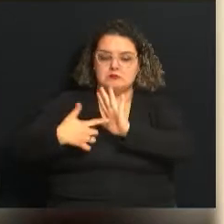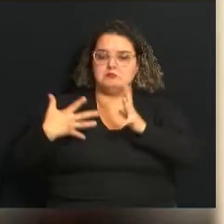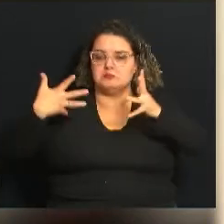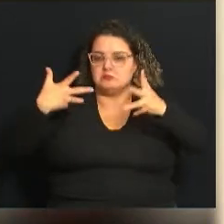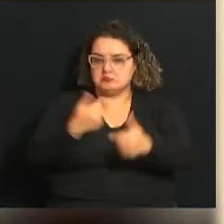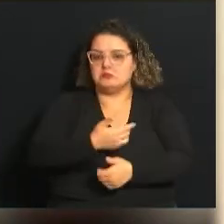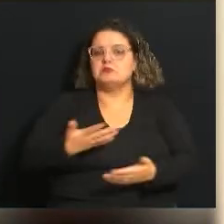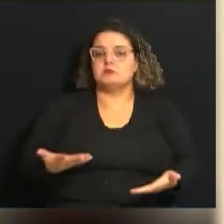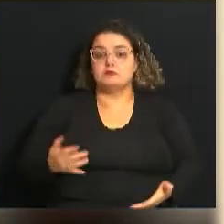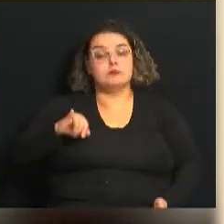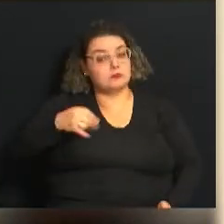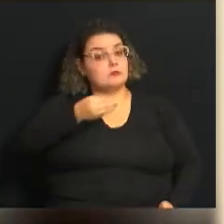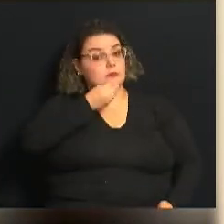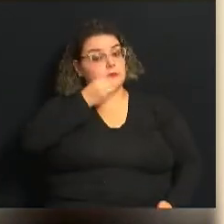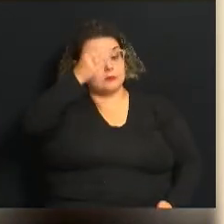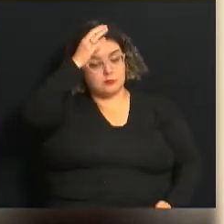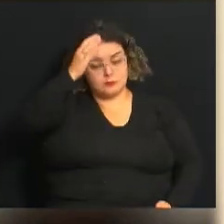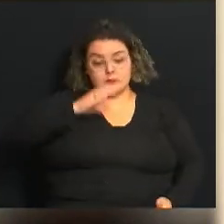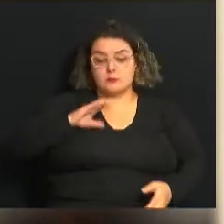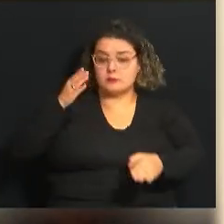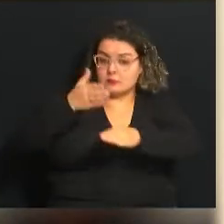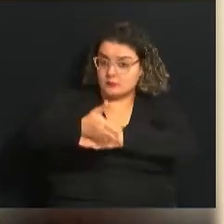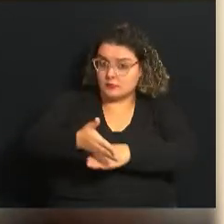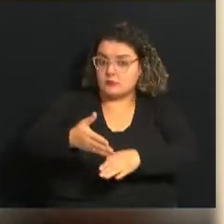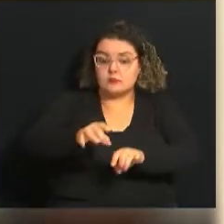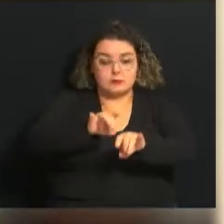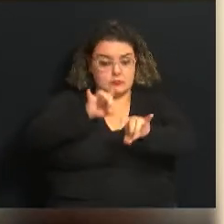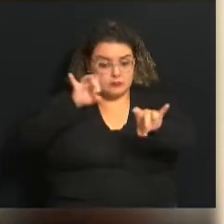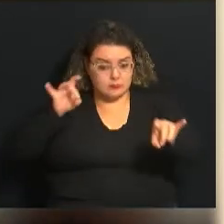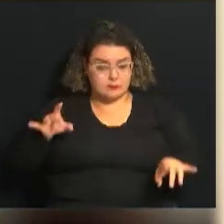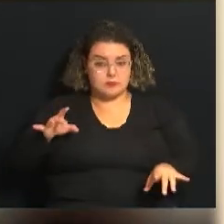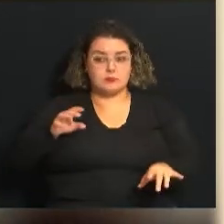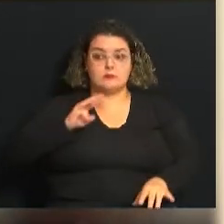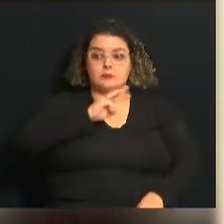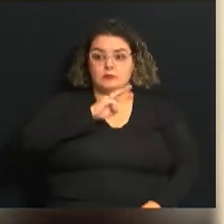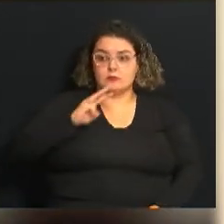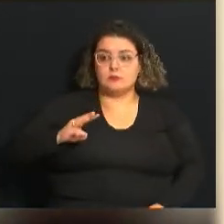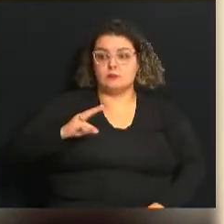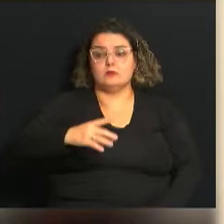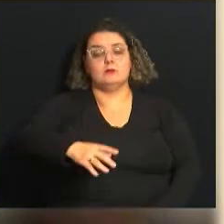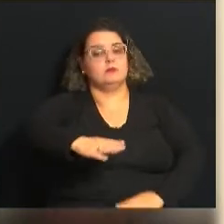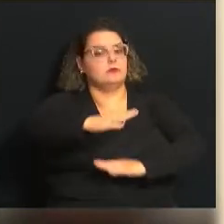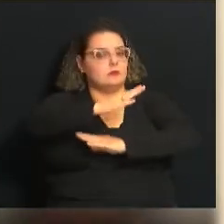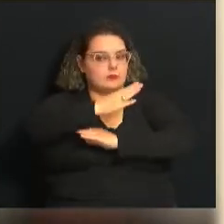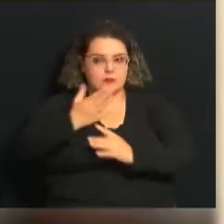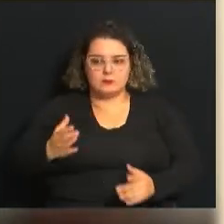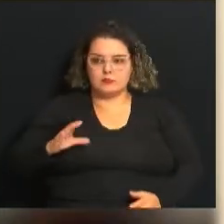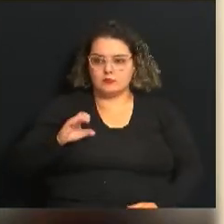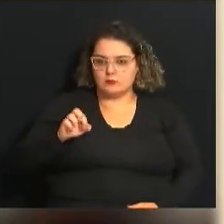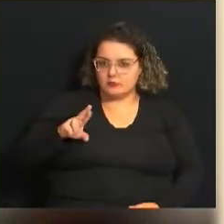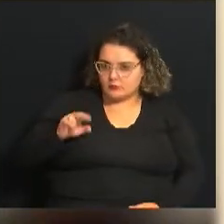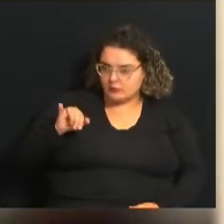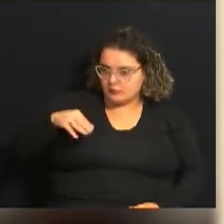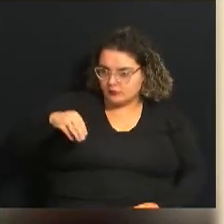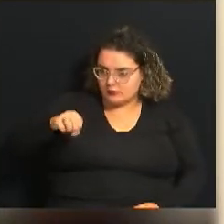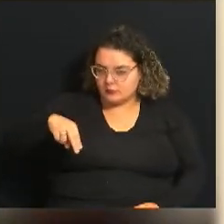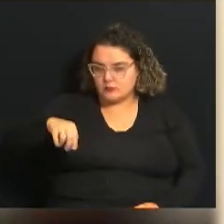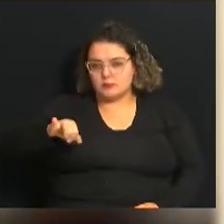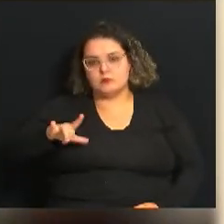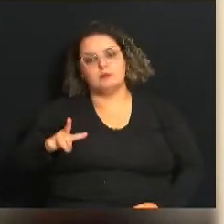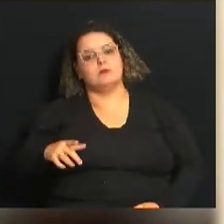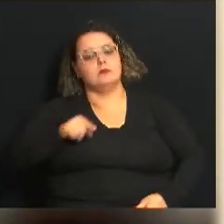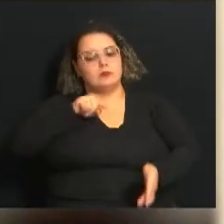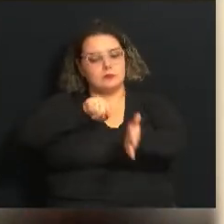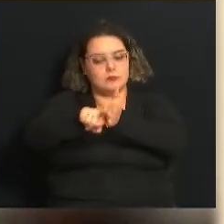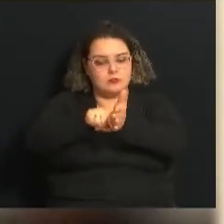oportunidade que o cidadão tem de participar de maneira online pelo site da Câmara Municipal. O cerimonial ele traz, quando necessário, as